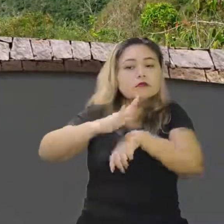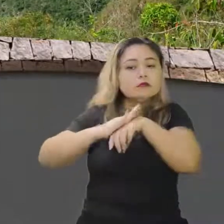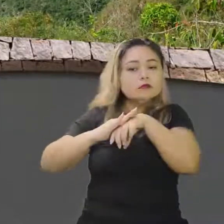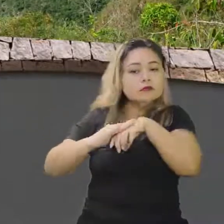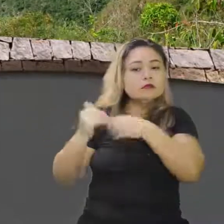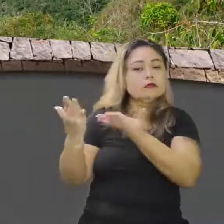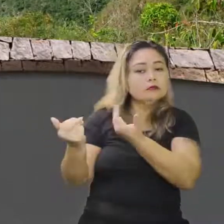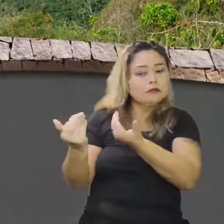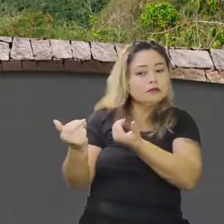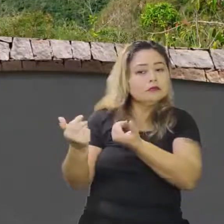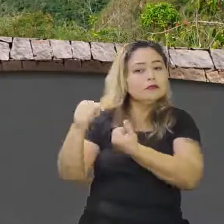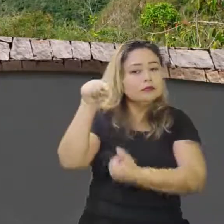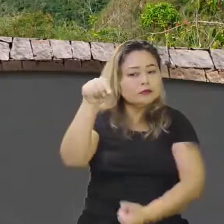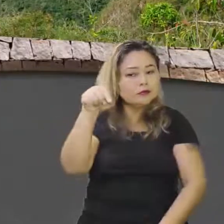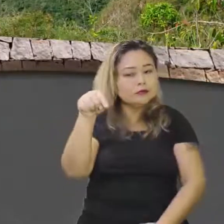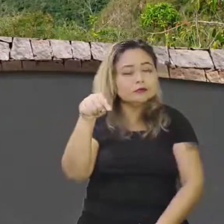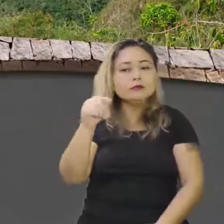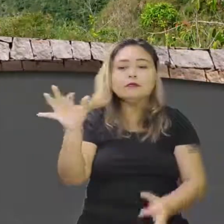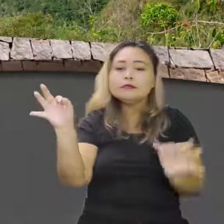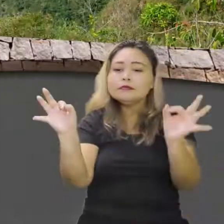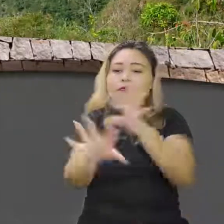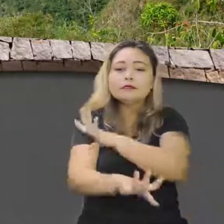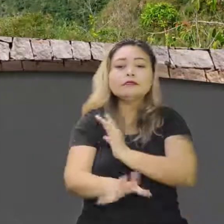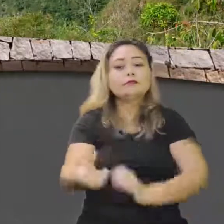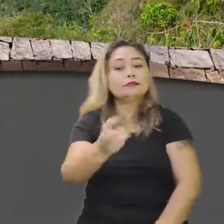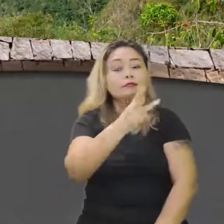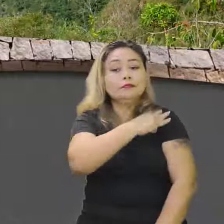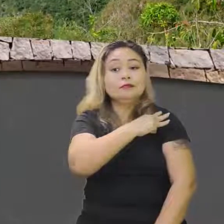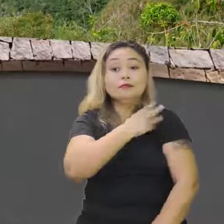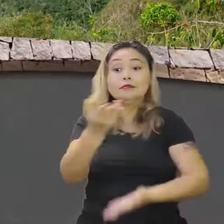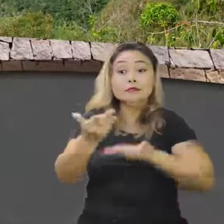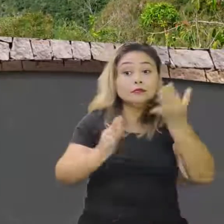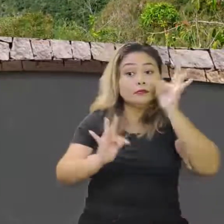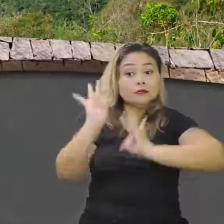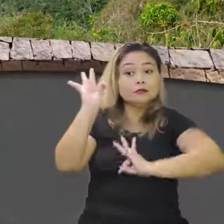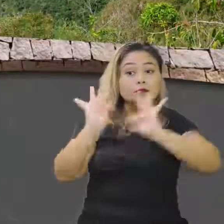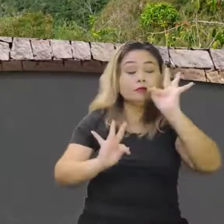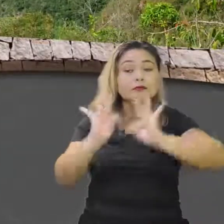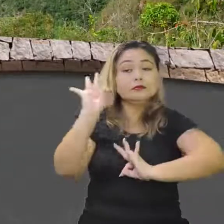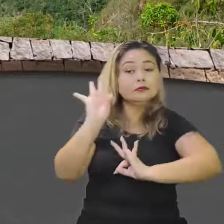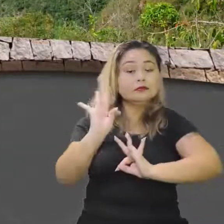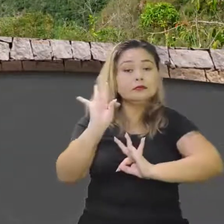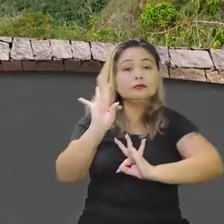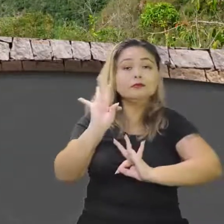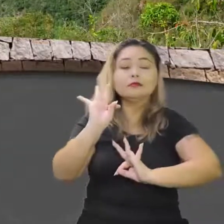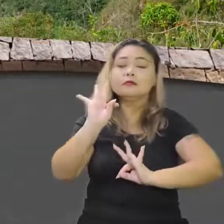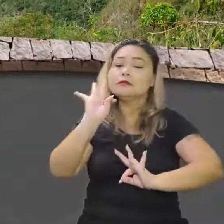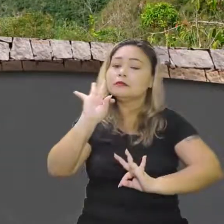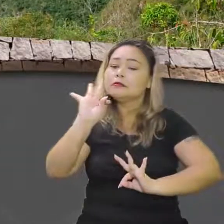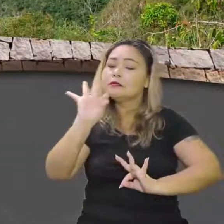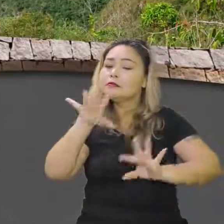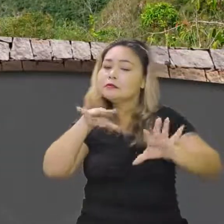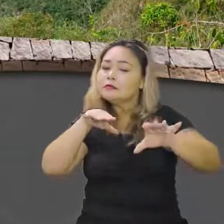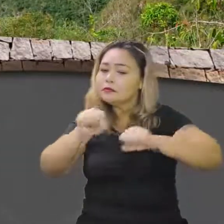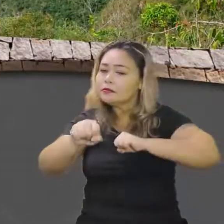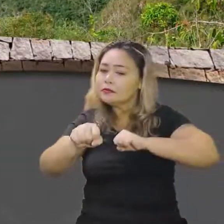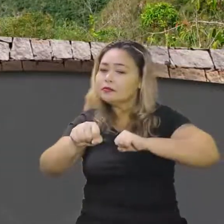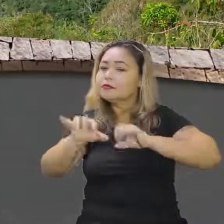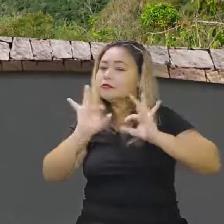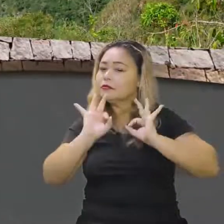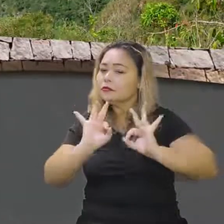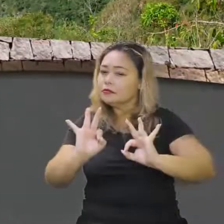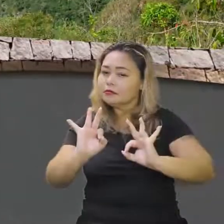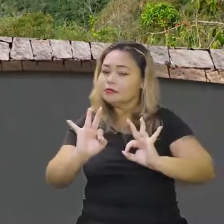que está concluindo o ensino médio na mediação tecnológica, você está tendo uma formação de